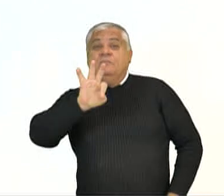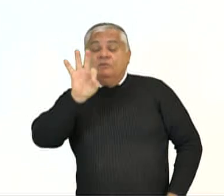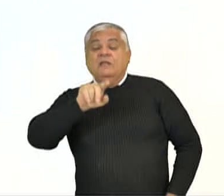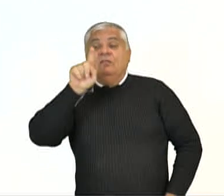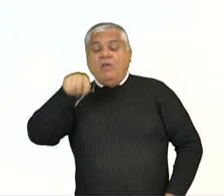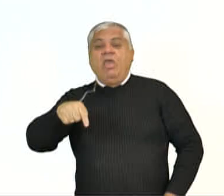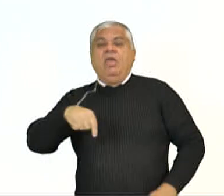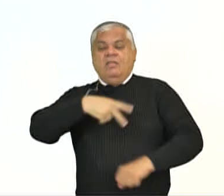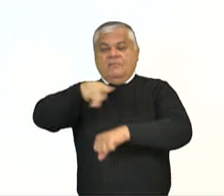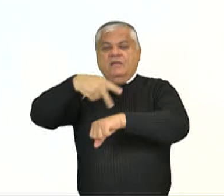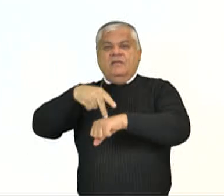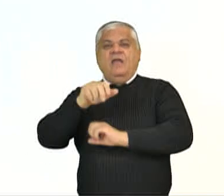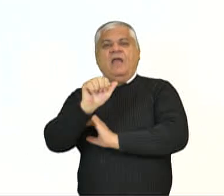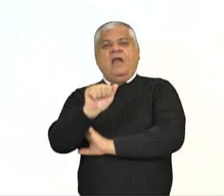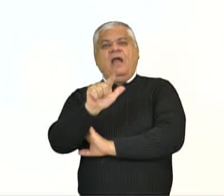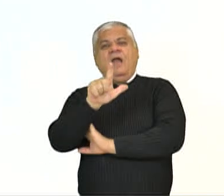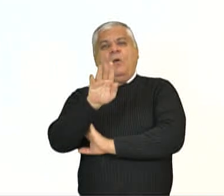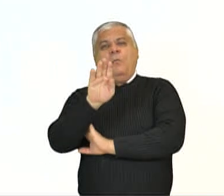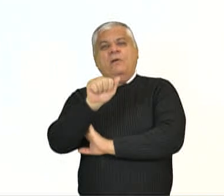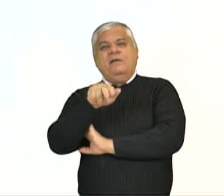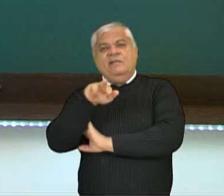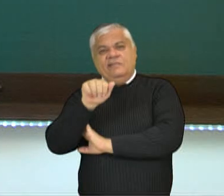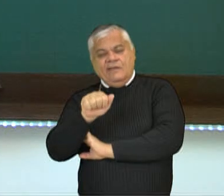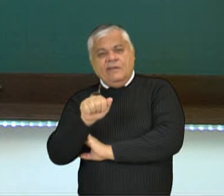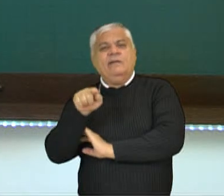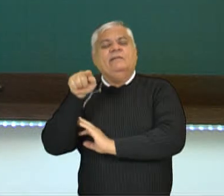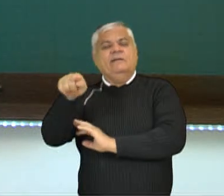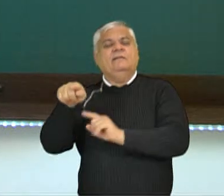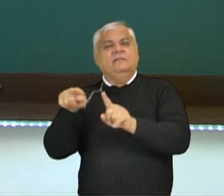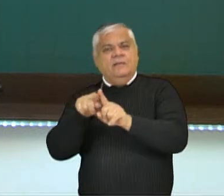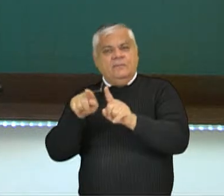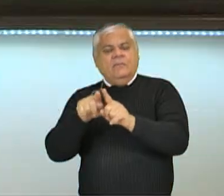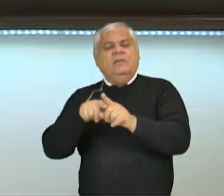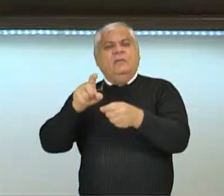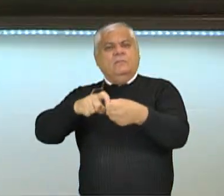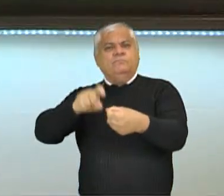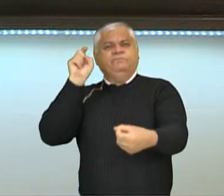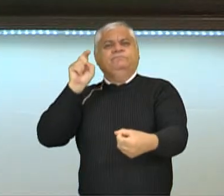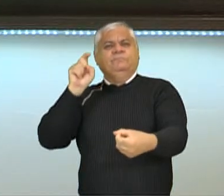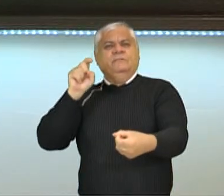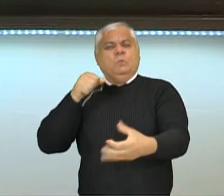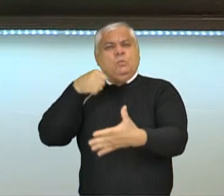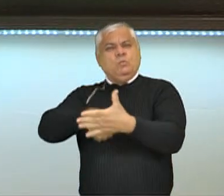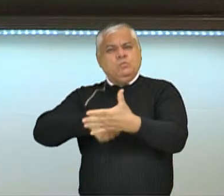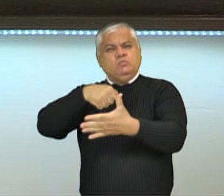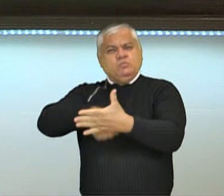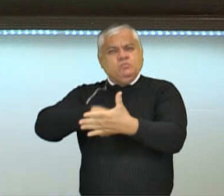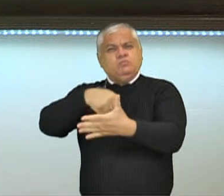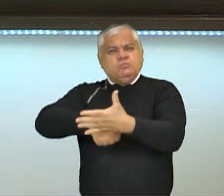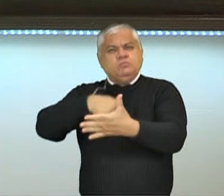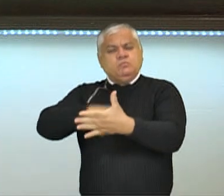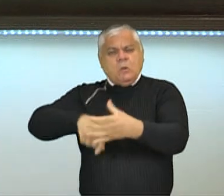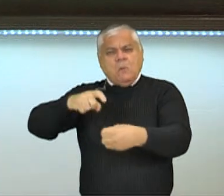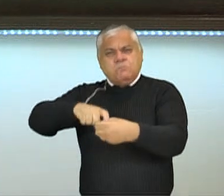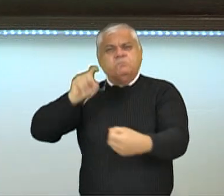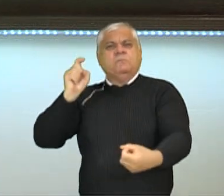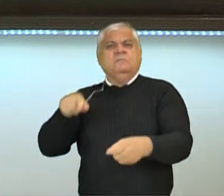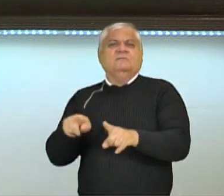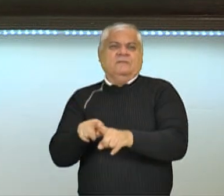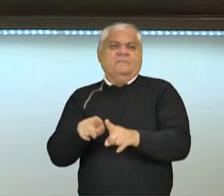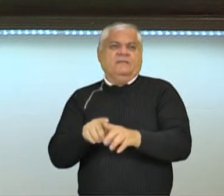albanesa. Em 98 foi a vez de Kosovo lutar pela sua independência. E não foi diferente, né, de sérvios,